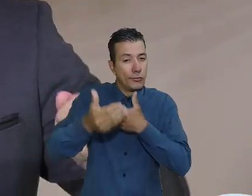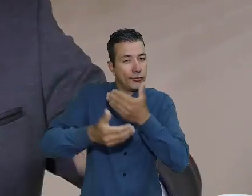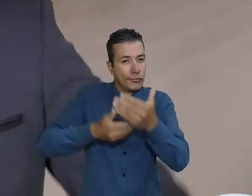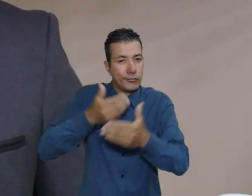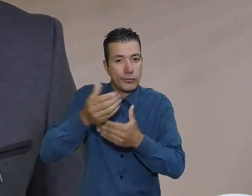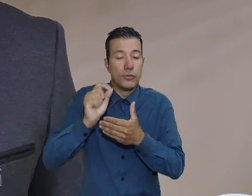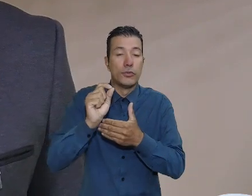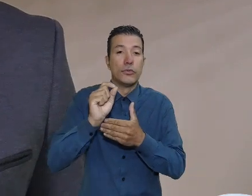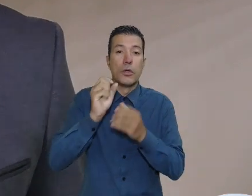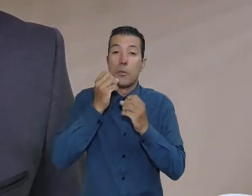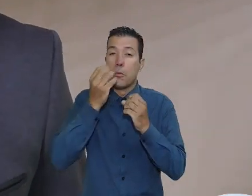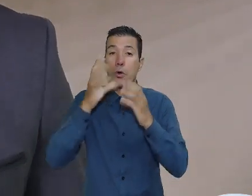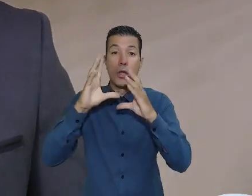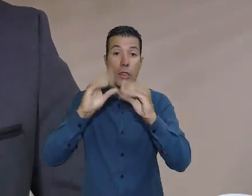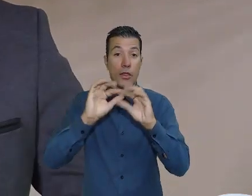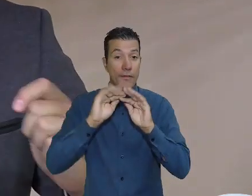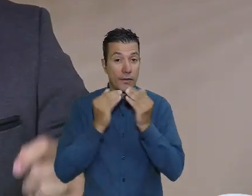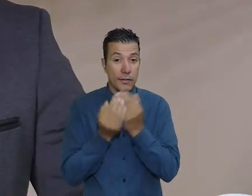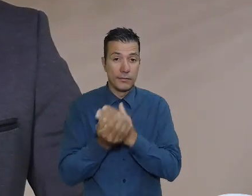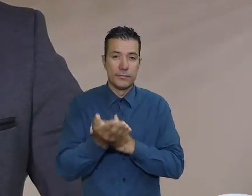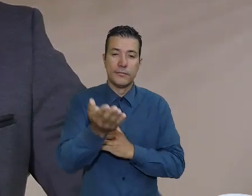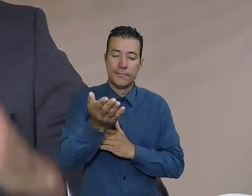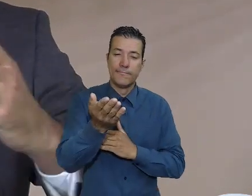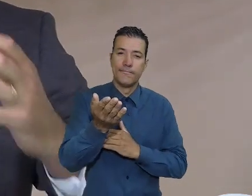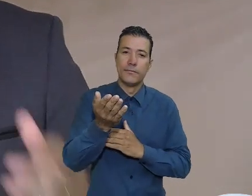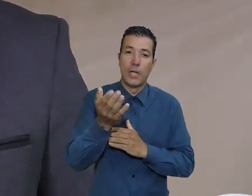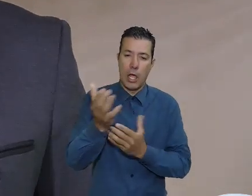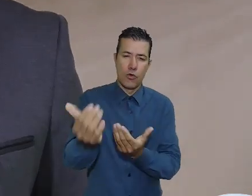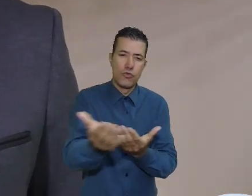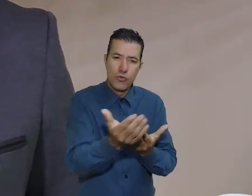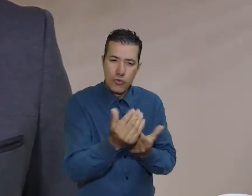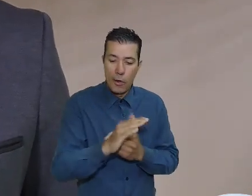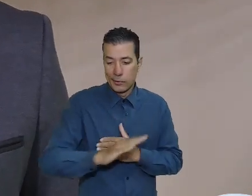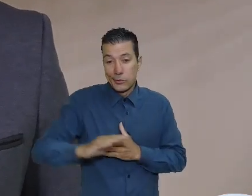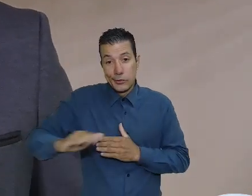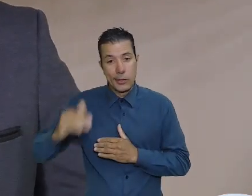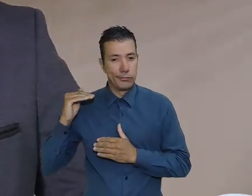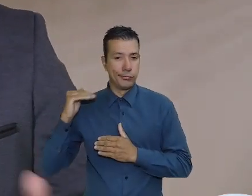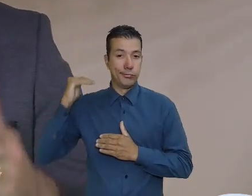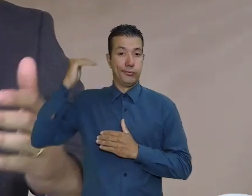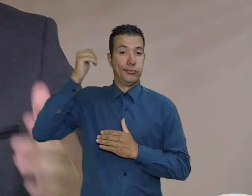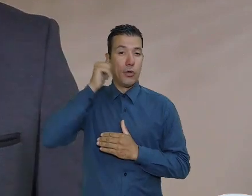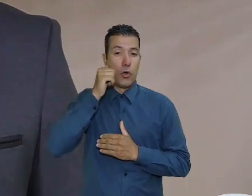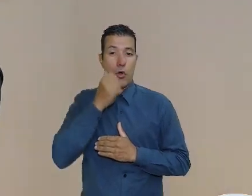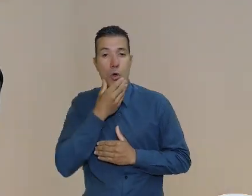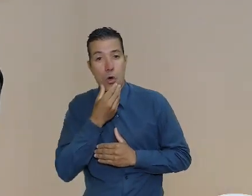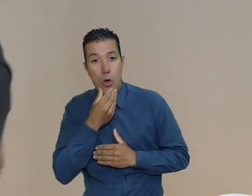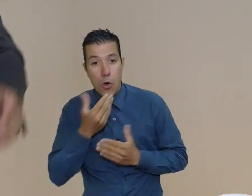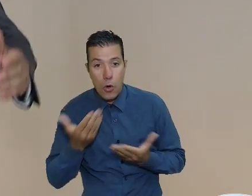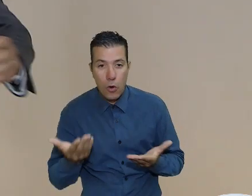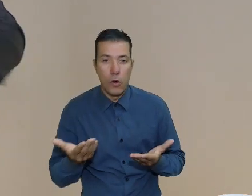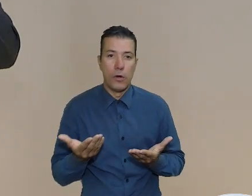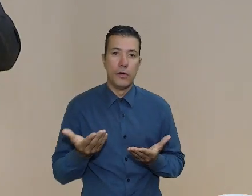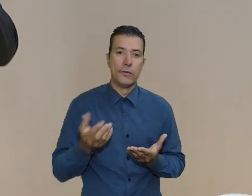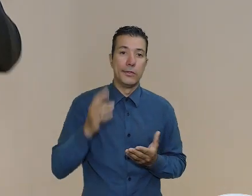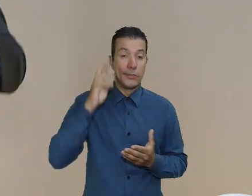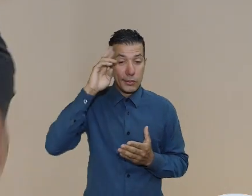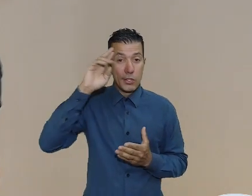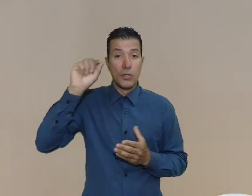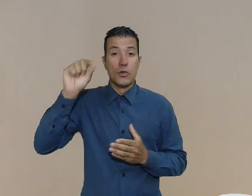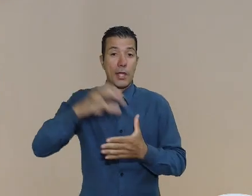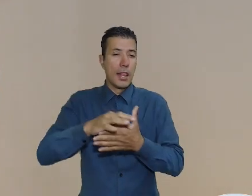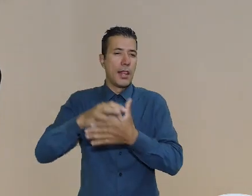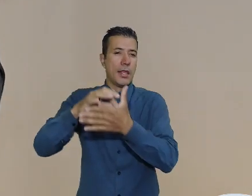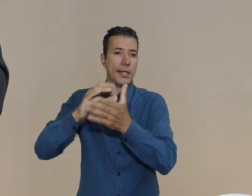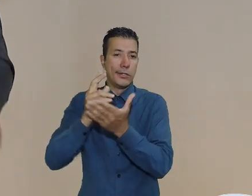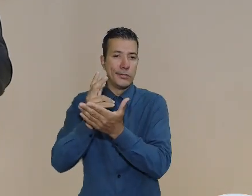uma boa noite para a sua família, boa noite a cada jovem, cada criança, cada mulher, cada homem, cada senhor, cada líder da